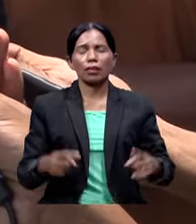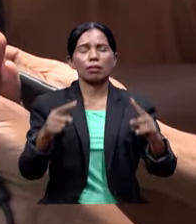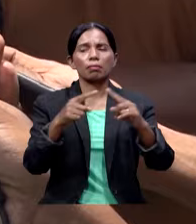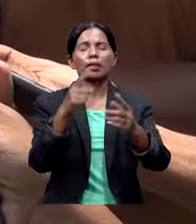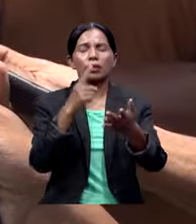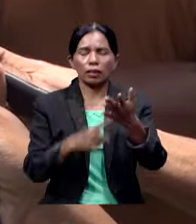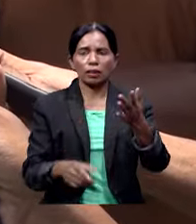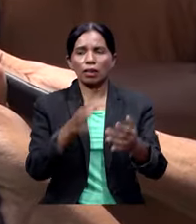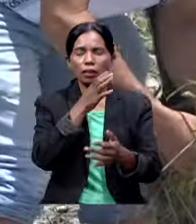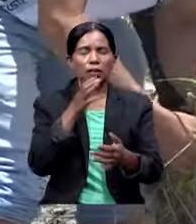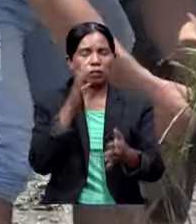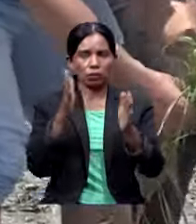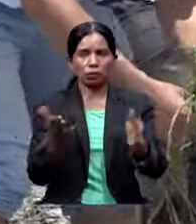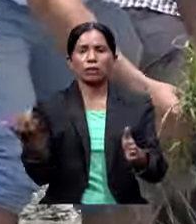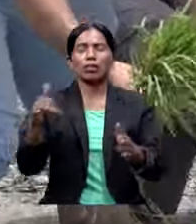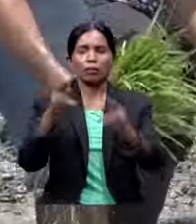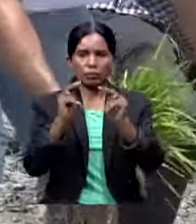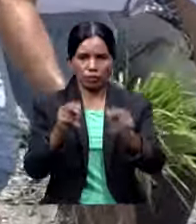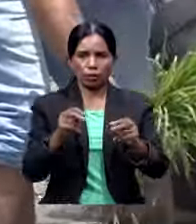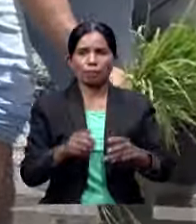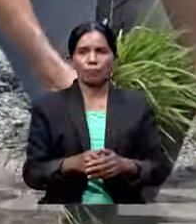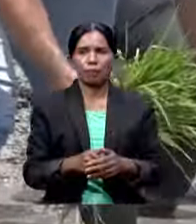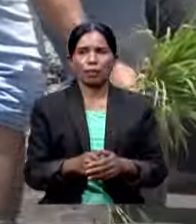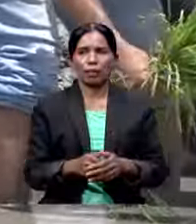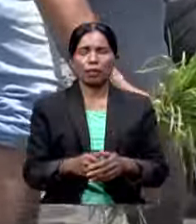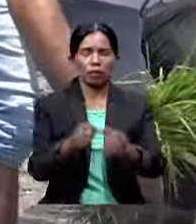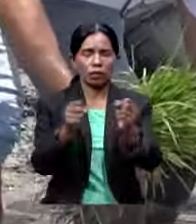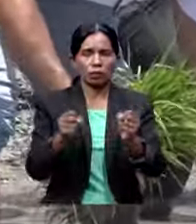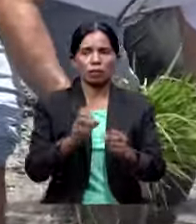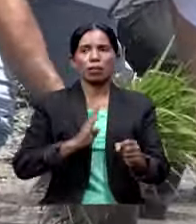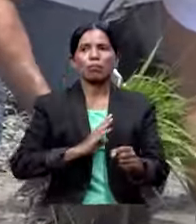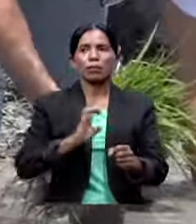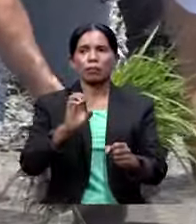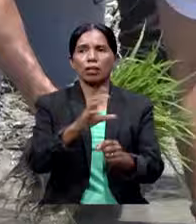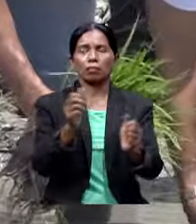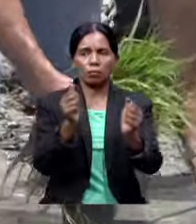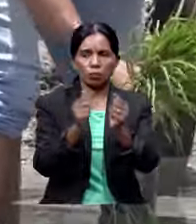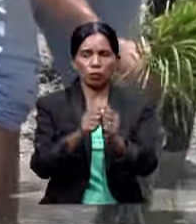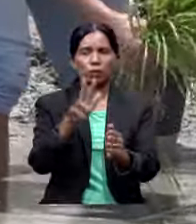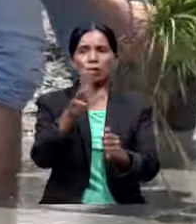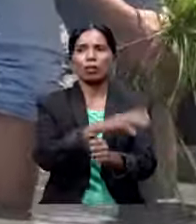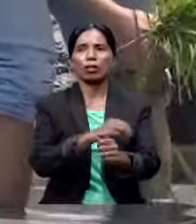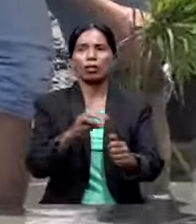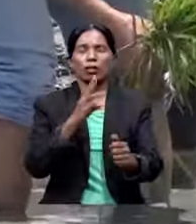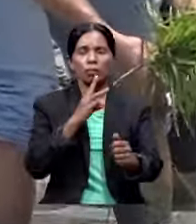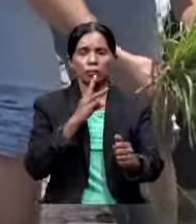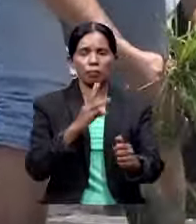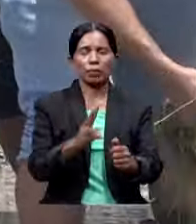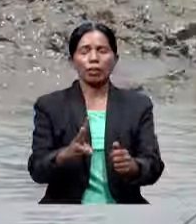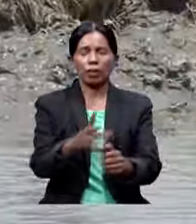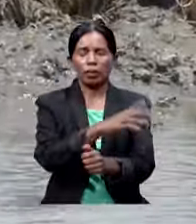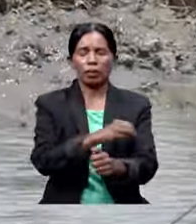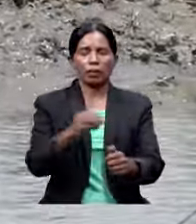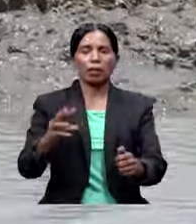maxir agricultor ser precisa natar ia suku ve masitasi hamutu hektare tolu ho irrigação be entre la leia no ve